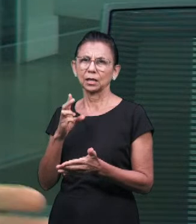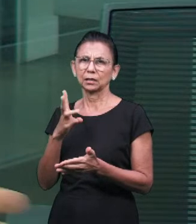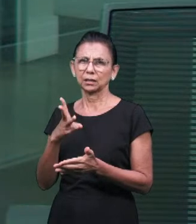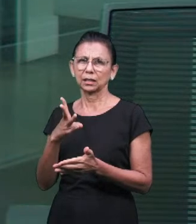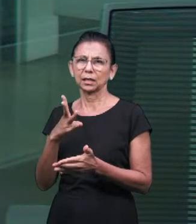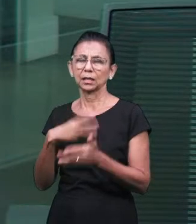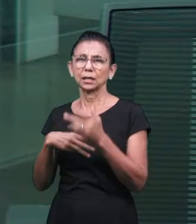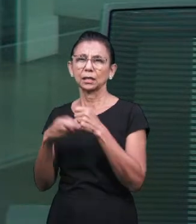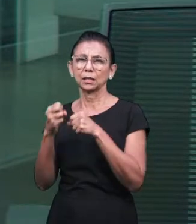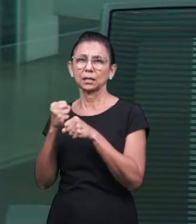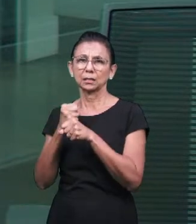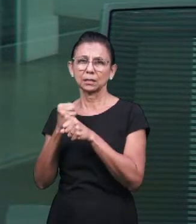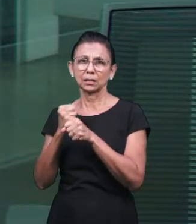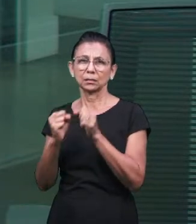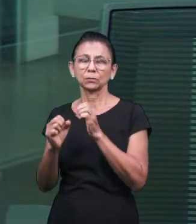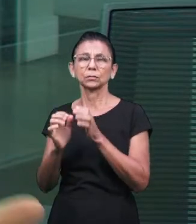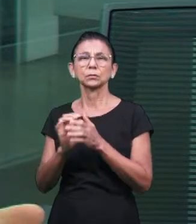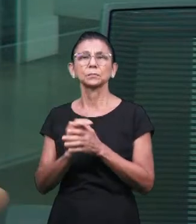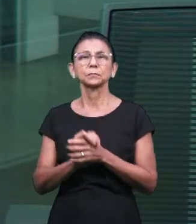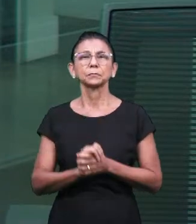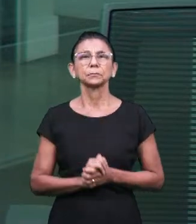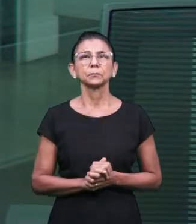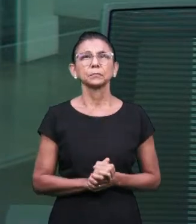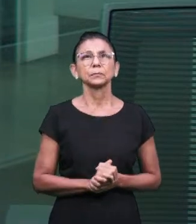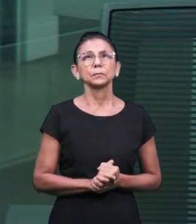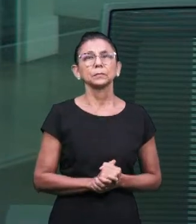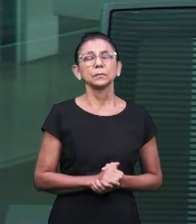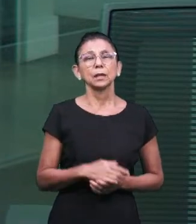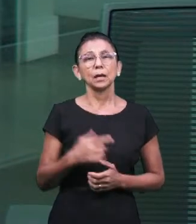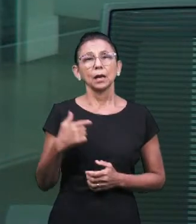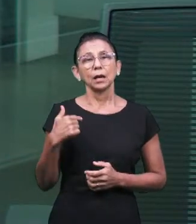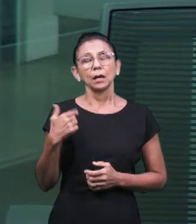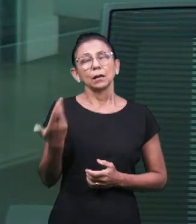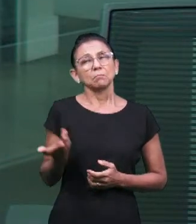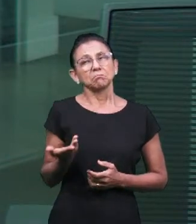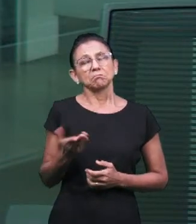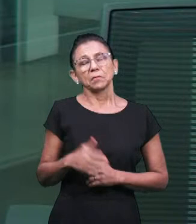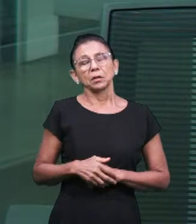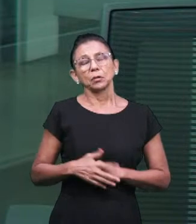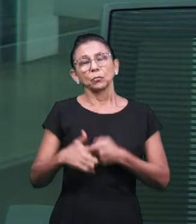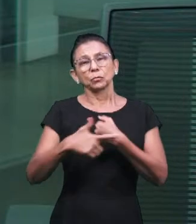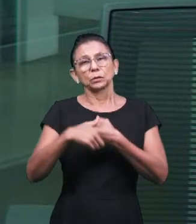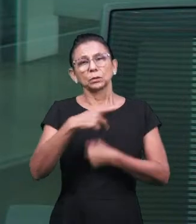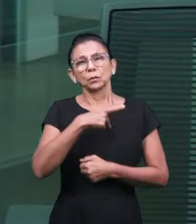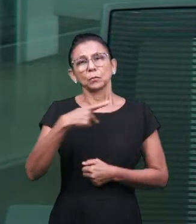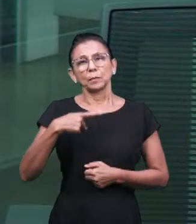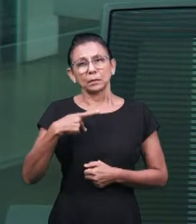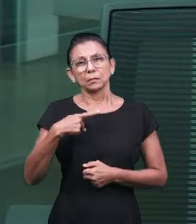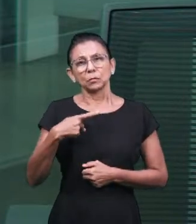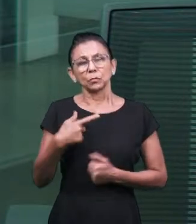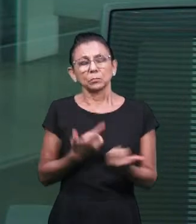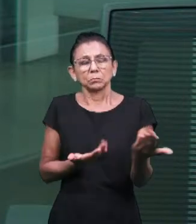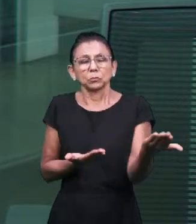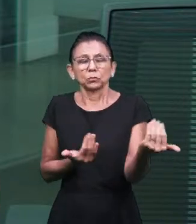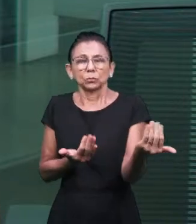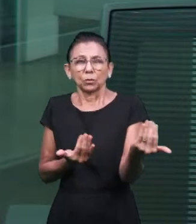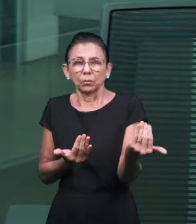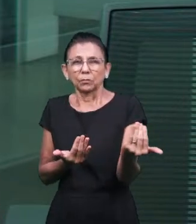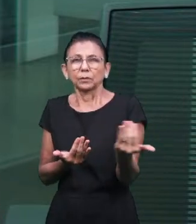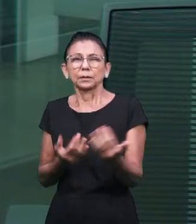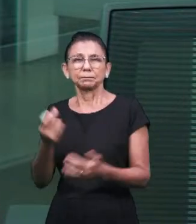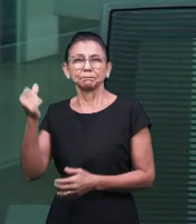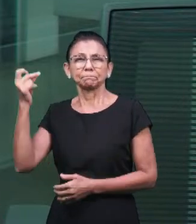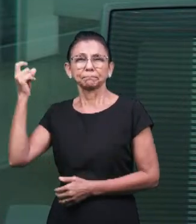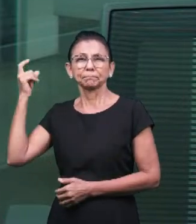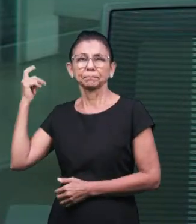Eu fui pastor muito jovem. 22 anos eu era pastor da igreja de Vila Velha 1, que foi o primeiro templo construído. E a igreja